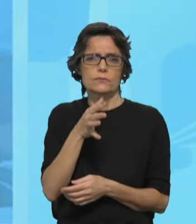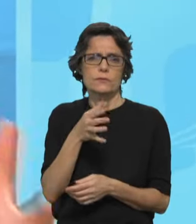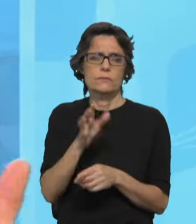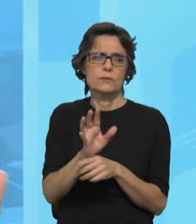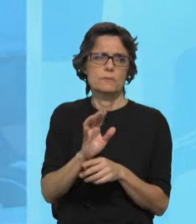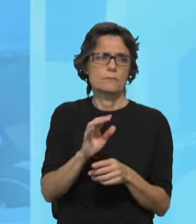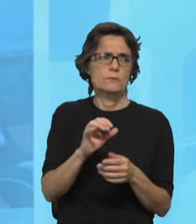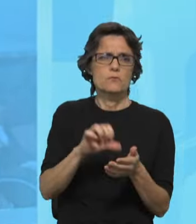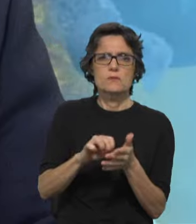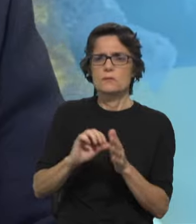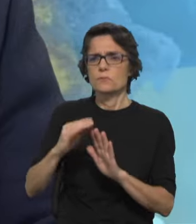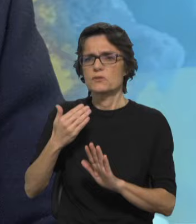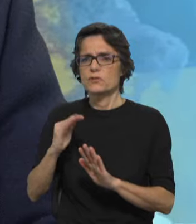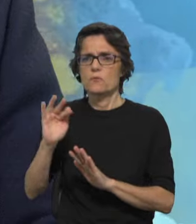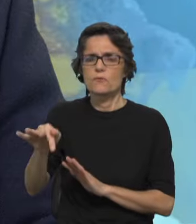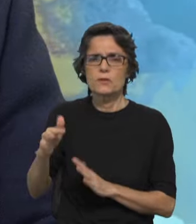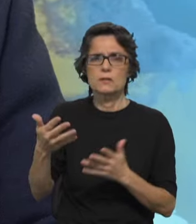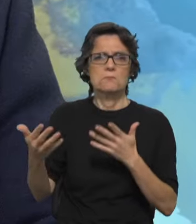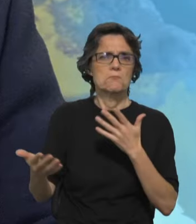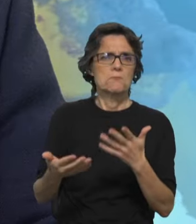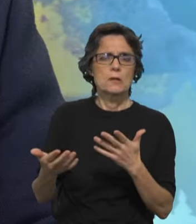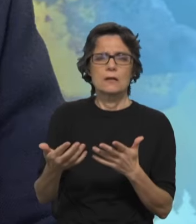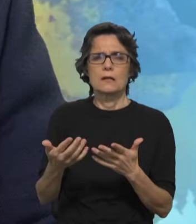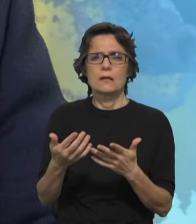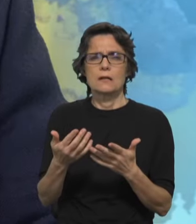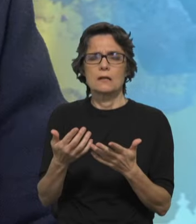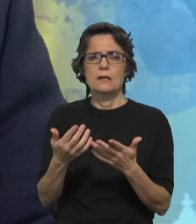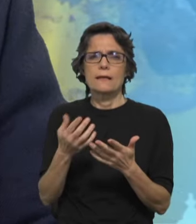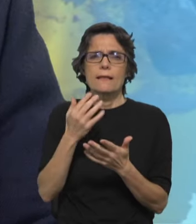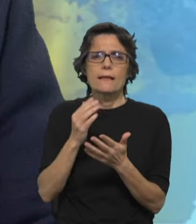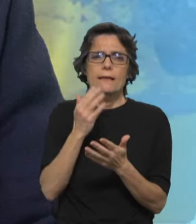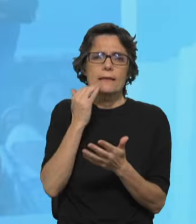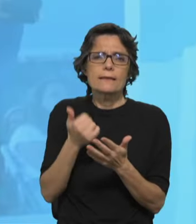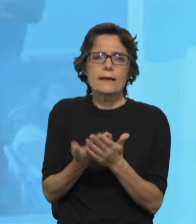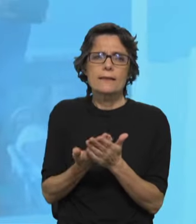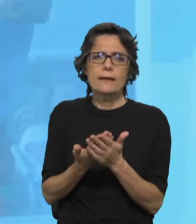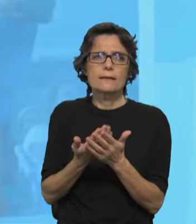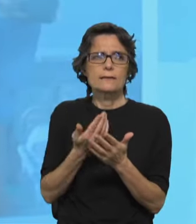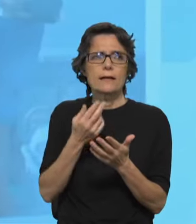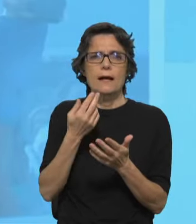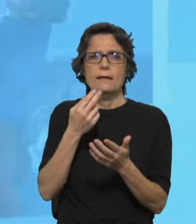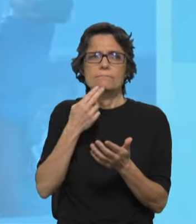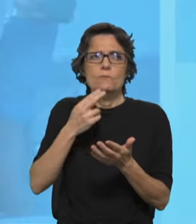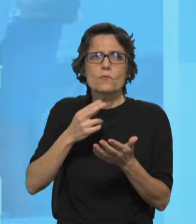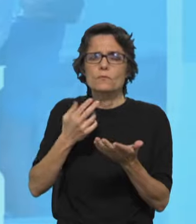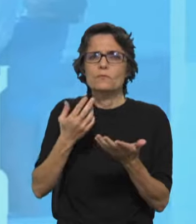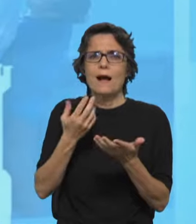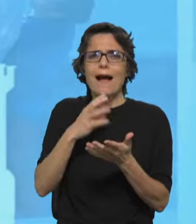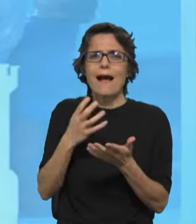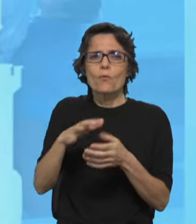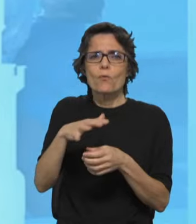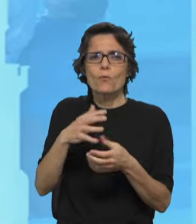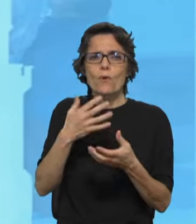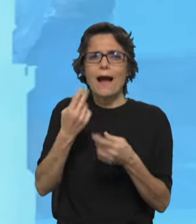fim de toda a vida cristã, não seja só uma formulação, mas seja uma realidade. E falo isto porque